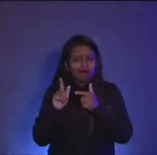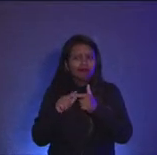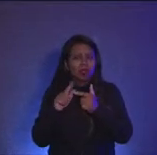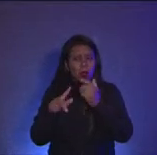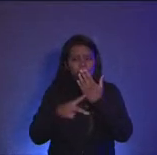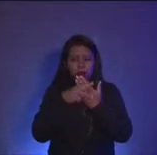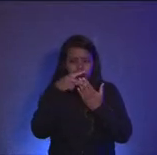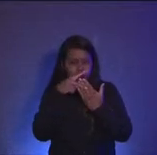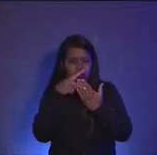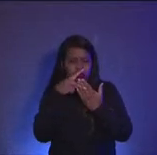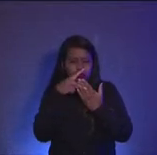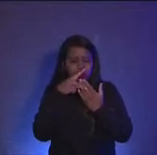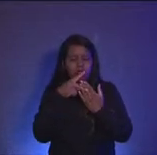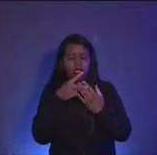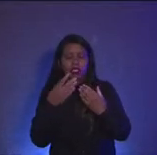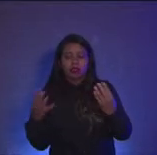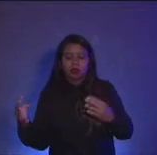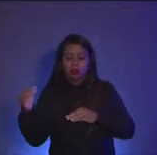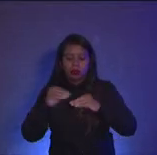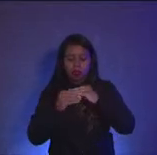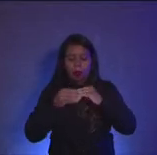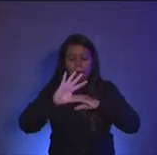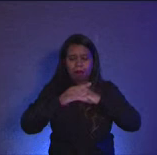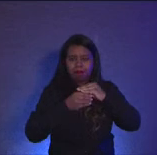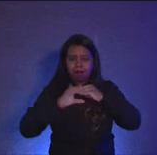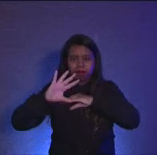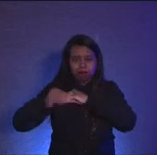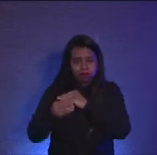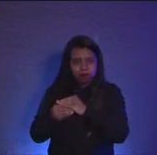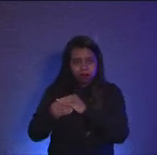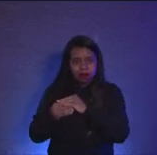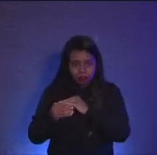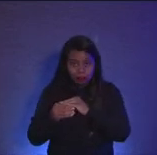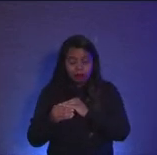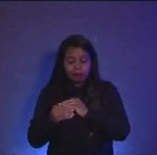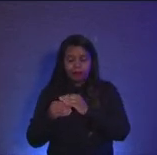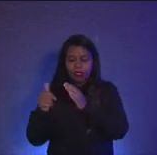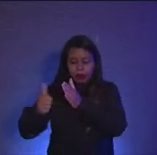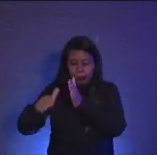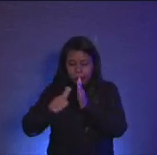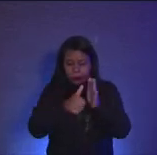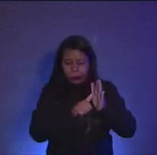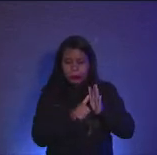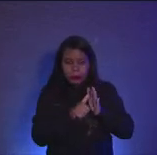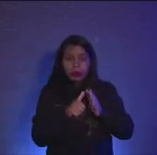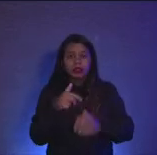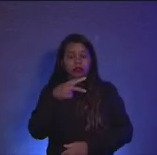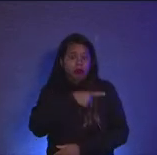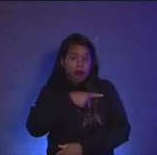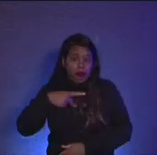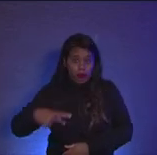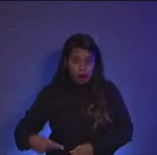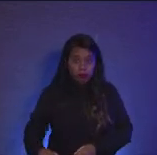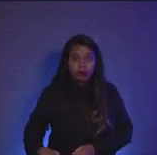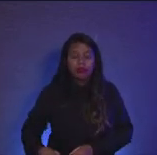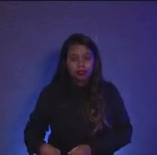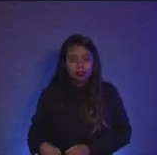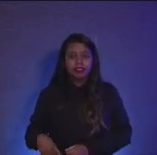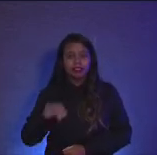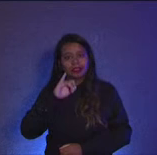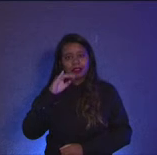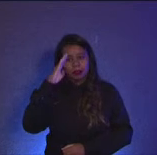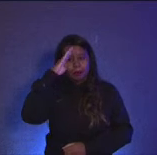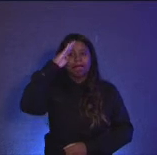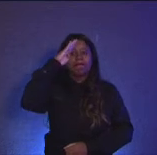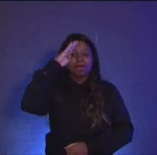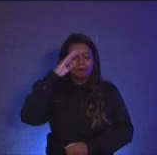projeto que é um agregador de declarações checadas do presidente Jair Bolsonaro. E em 2021, a gente